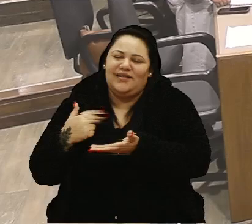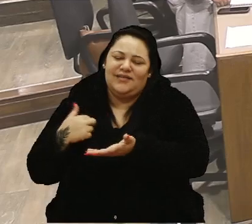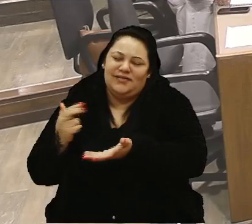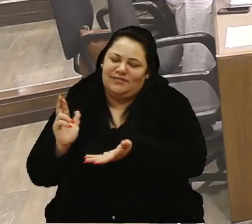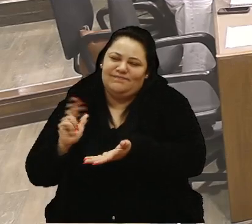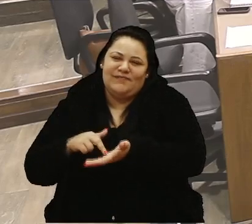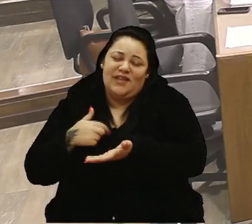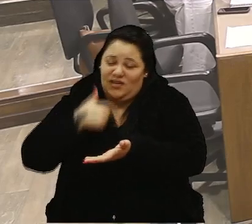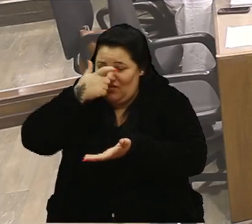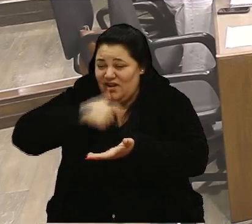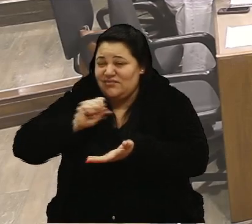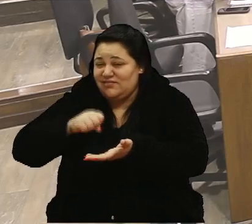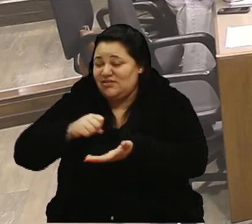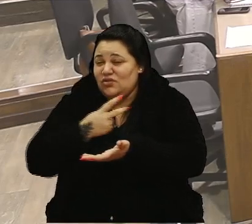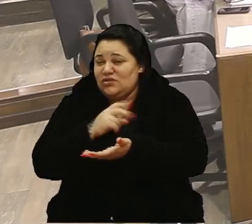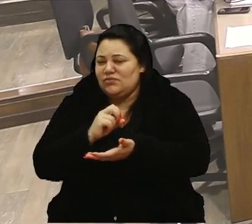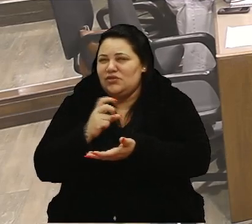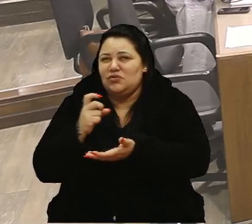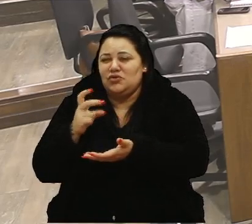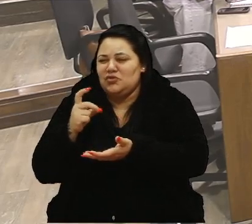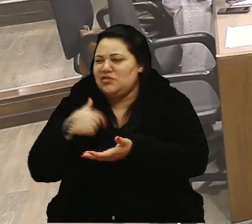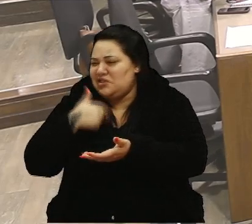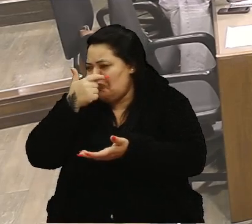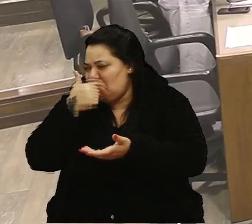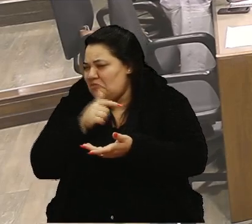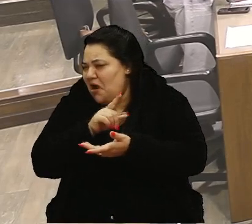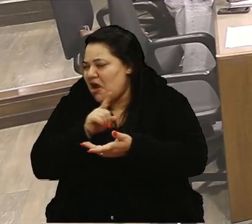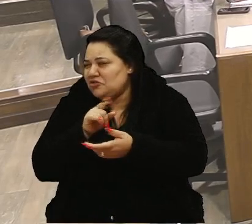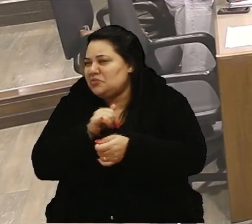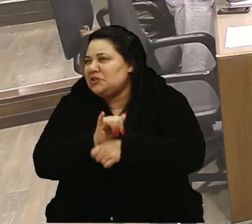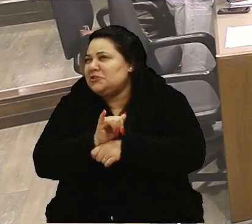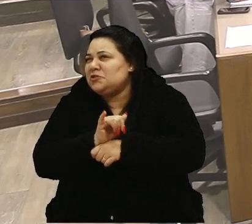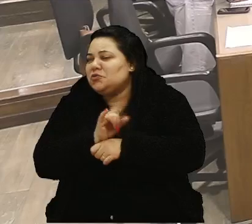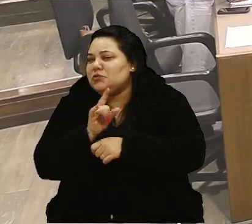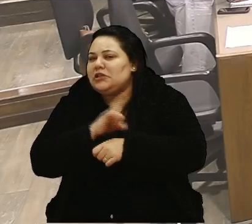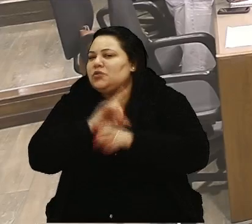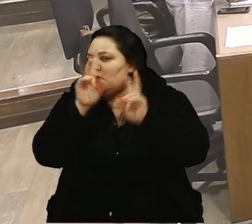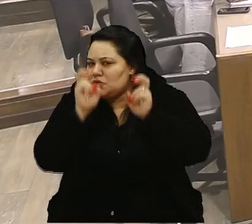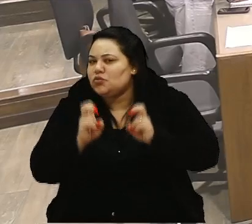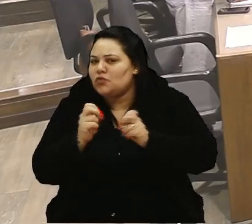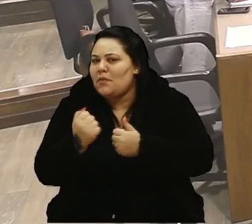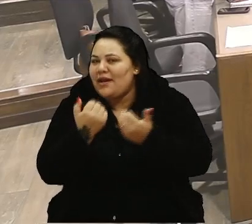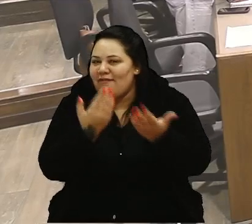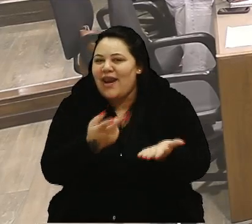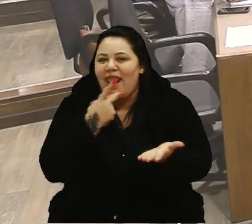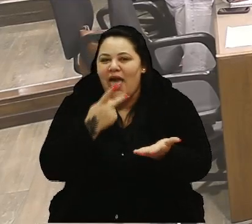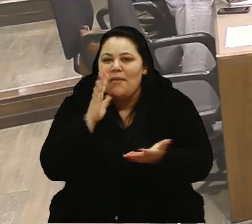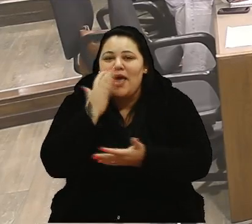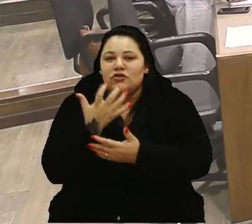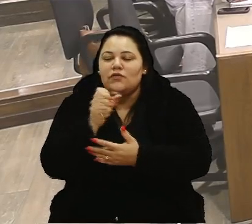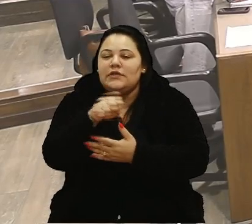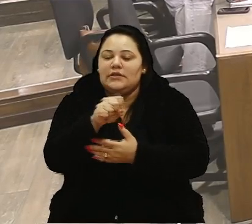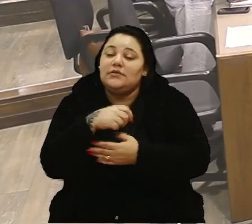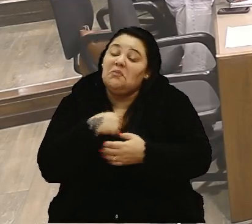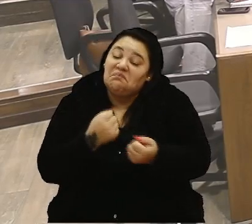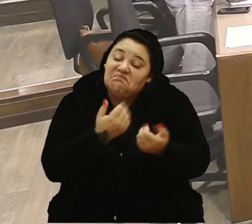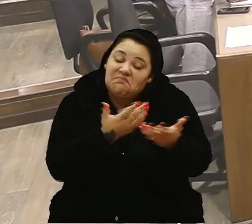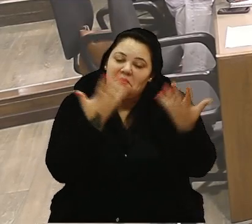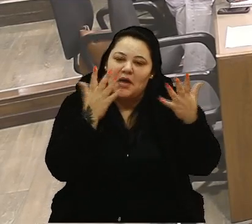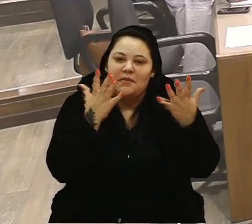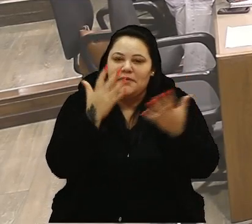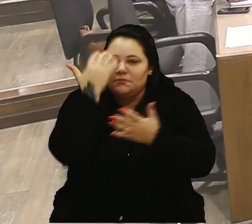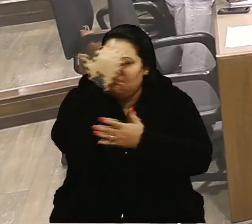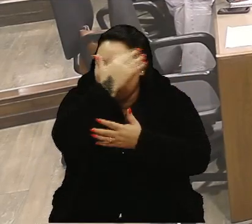que desde 2012, se não me engano, né, vereador Frios, que está essa pauta para ser trazida para cá, para ser resolvida. Então, os parabéns ao prefeito